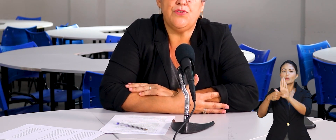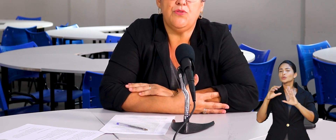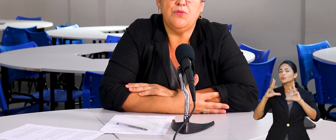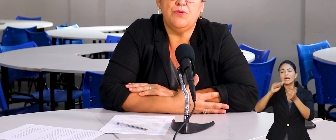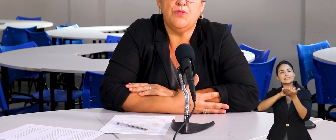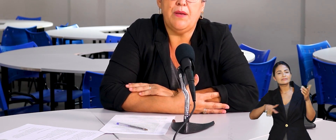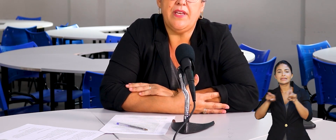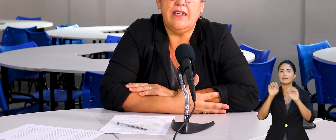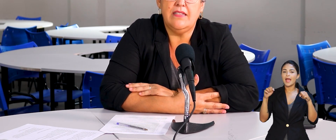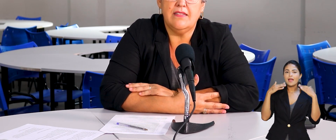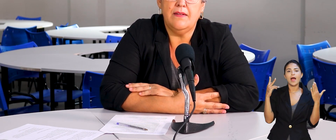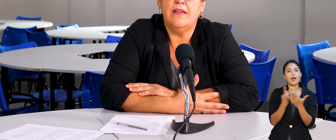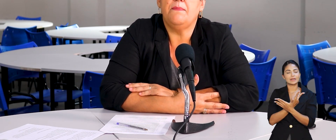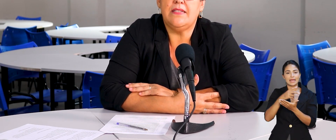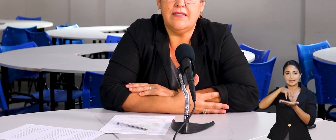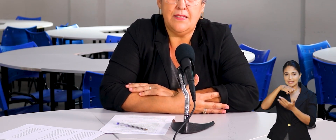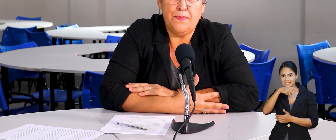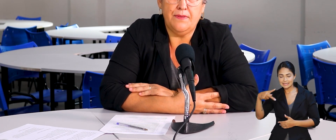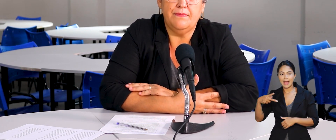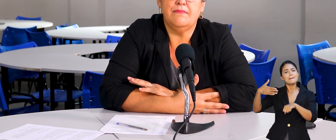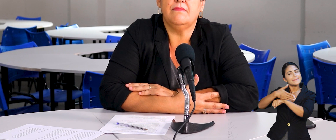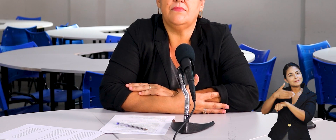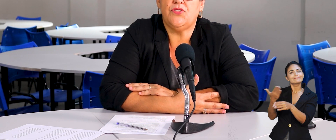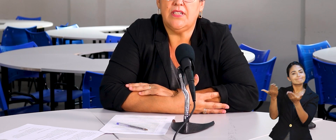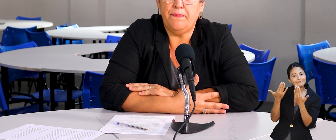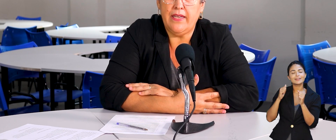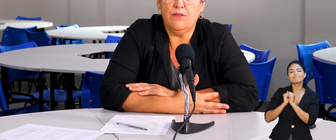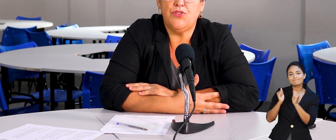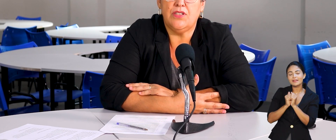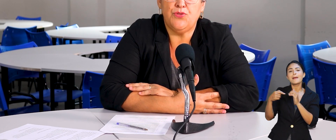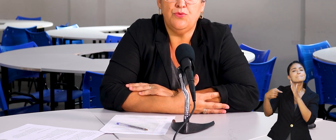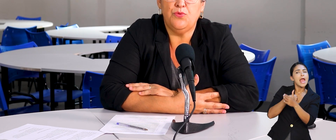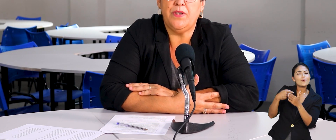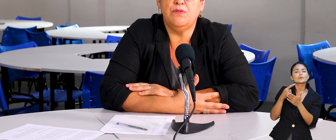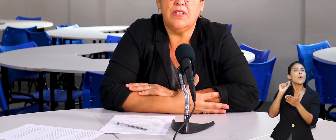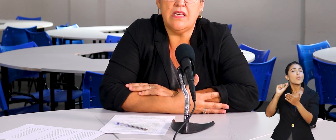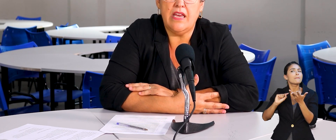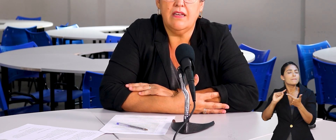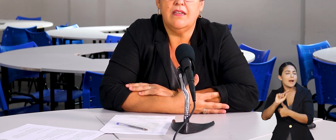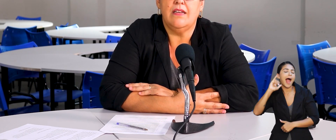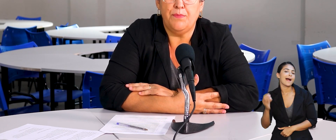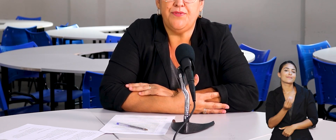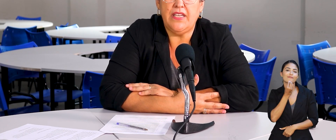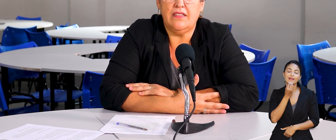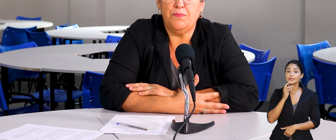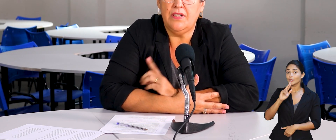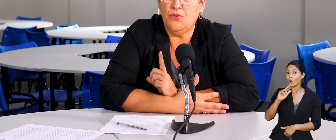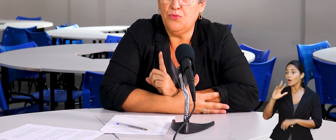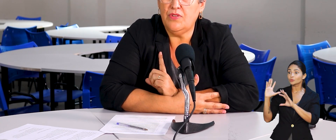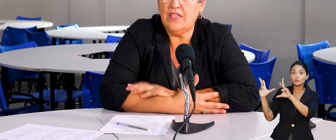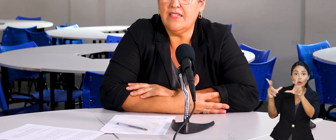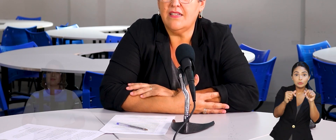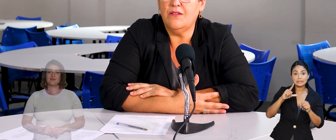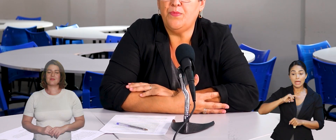e eventos que o NAP realiza, participa, chega perto, chega junto, pergunta o que é, aproveita, porque